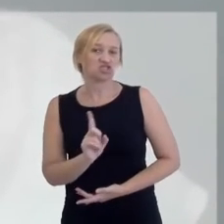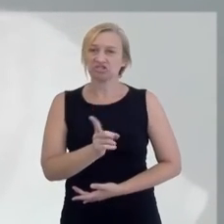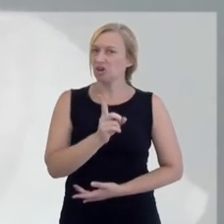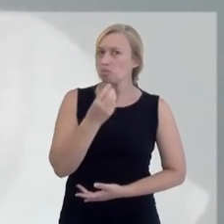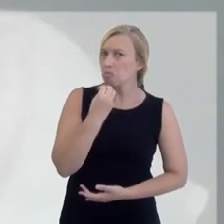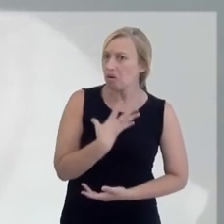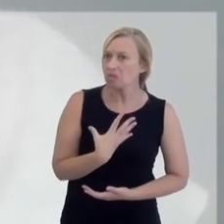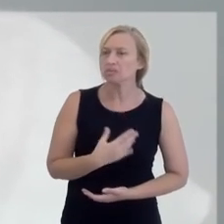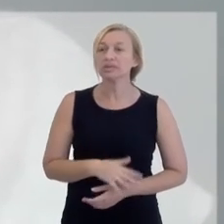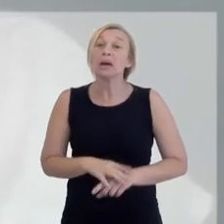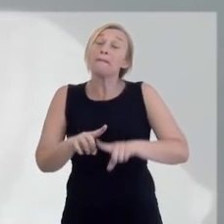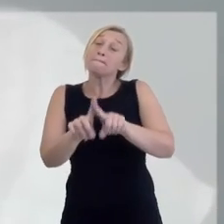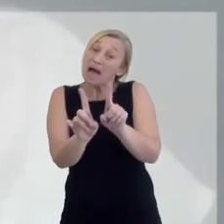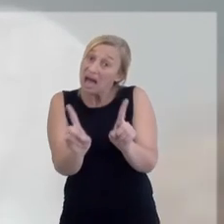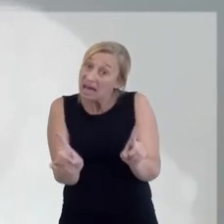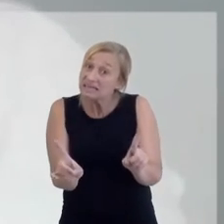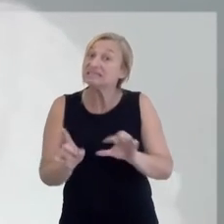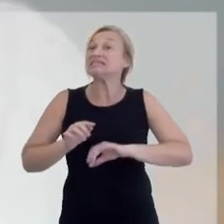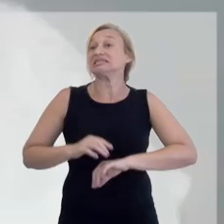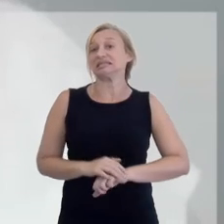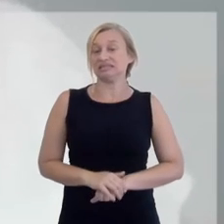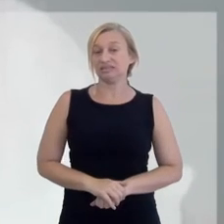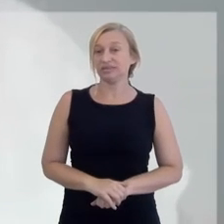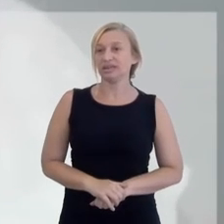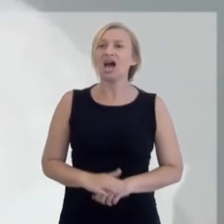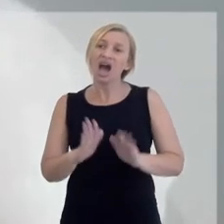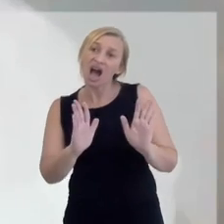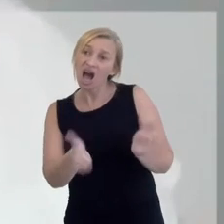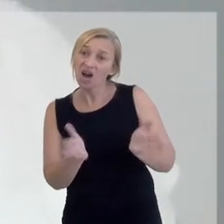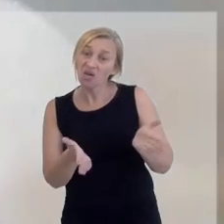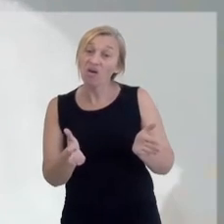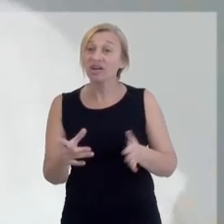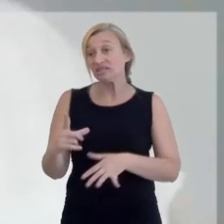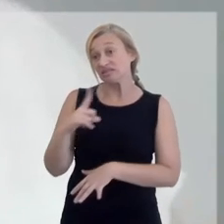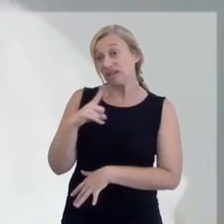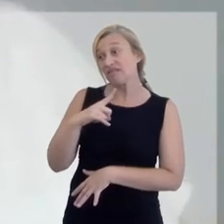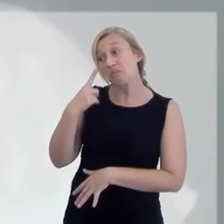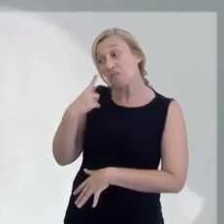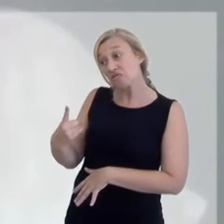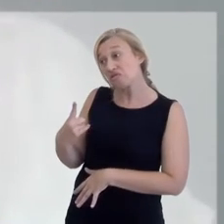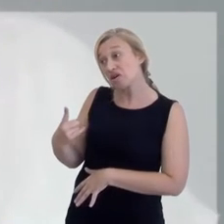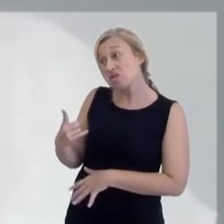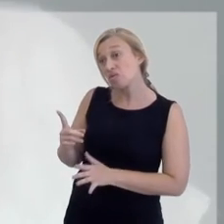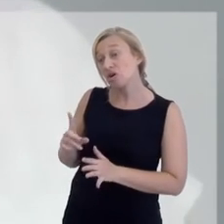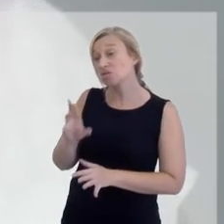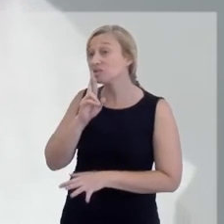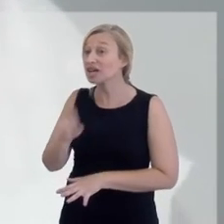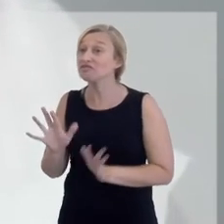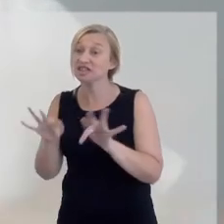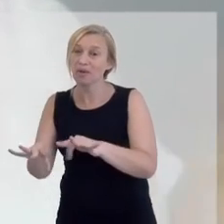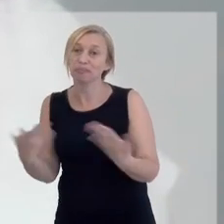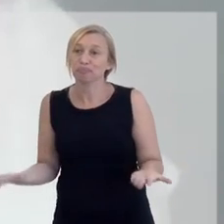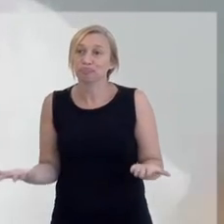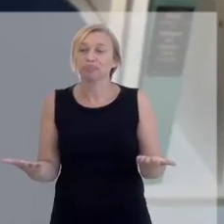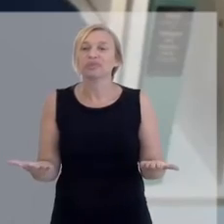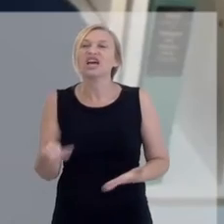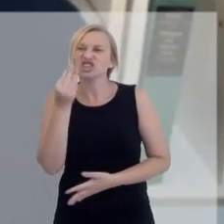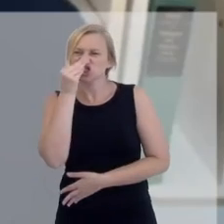eu acho que isso não vai dar certo, mas agora tem isso aí, vamos ver o que que vai dar. Mas